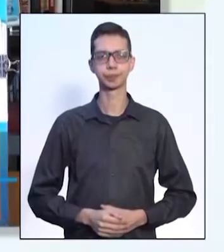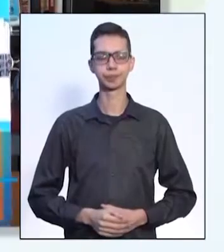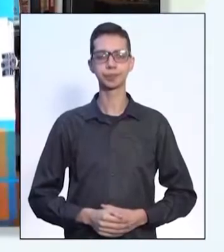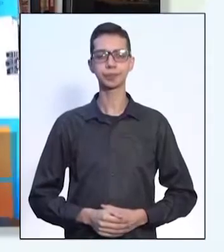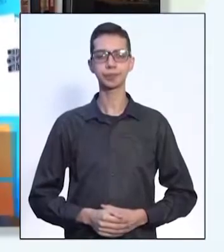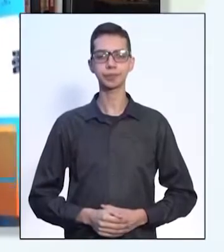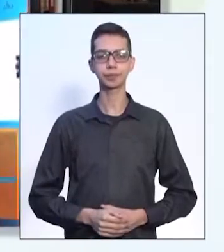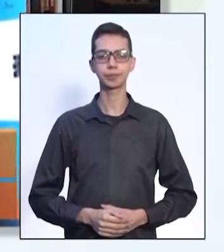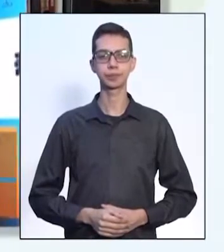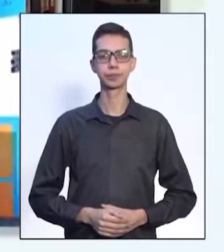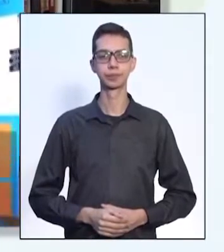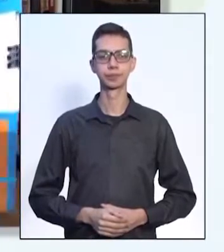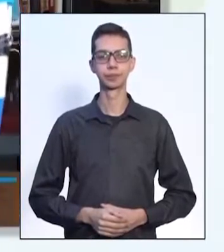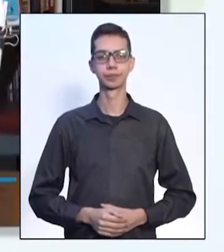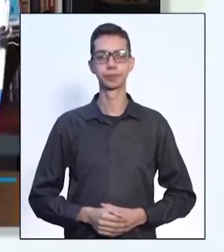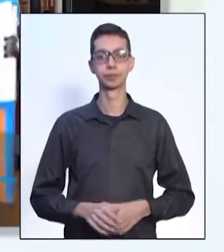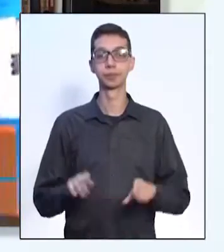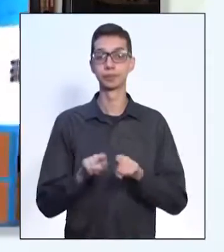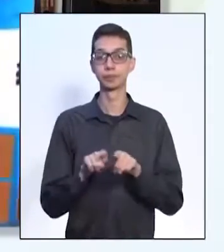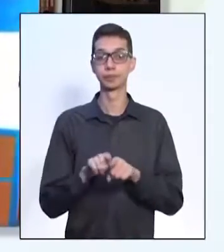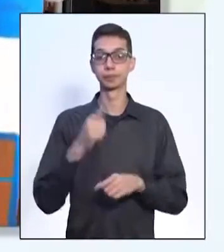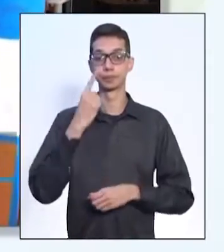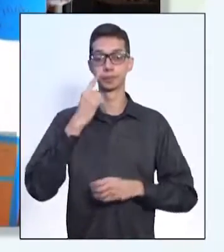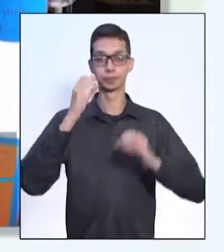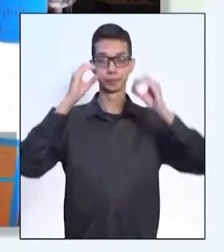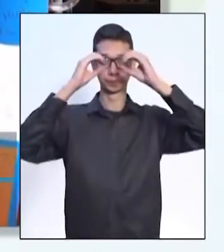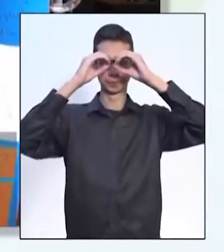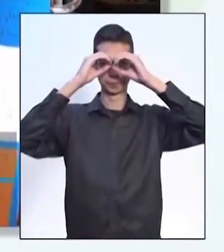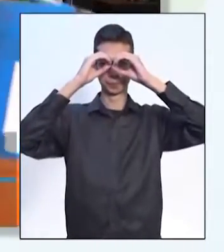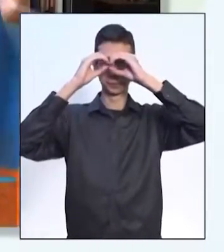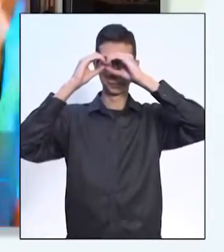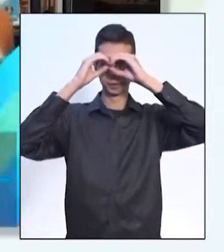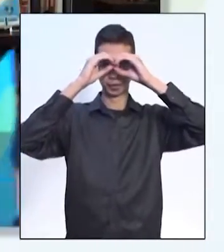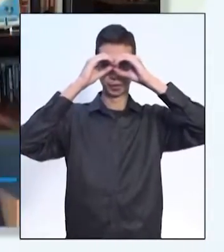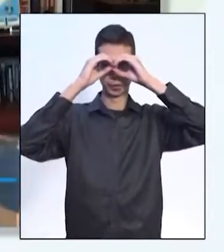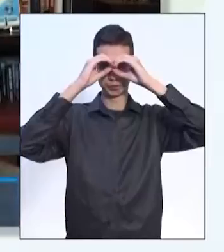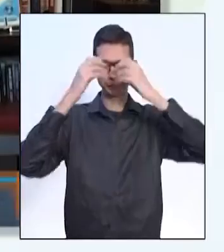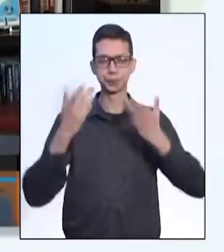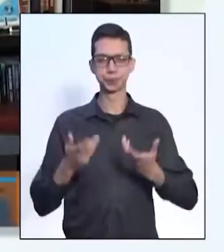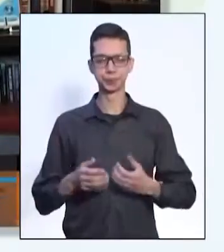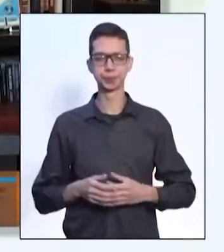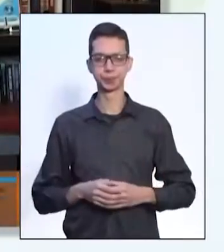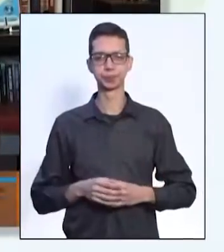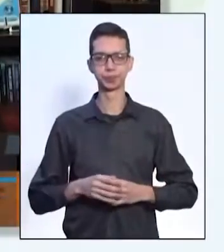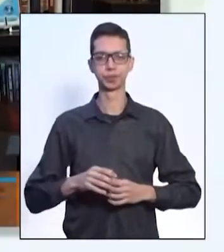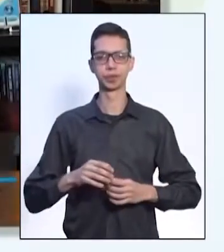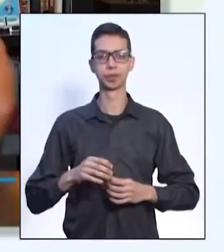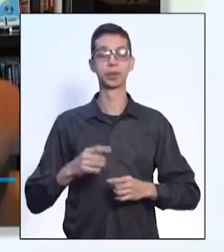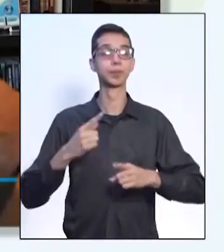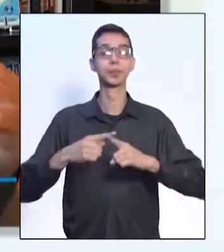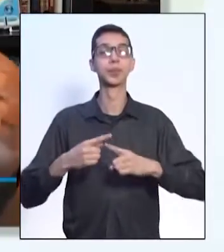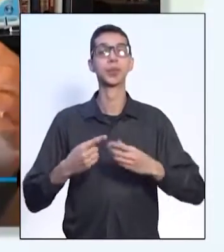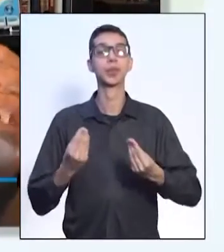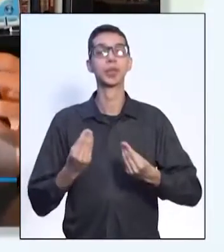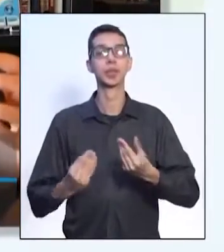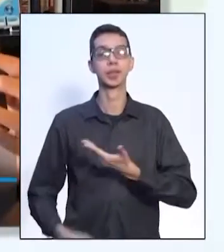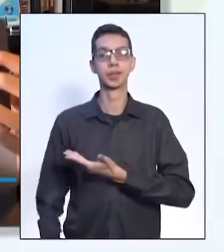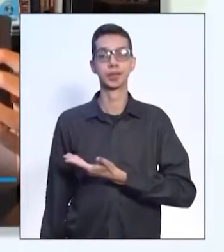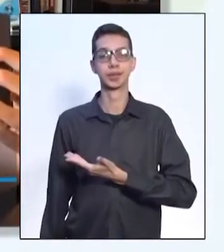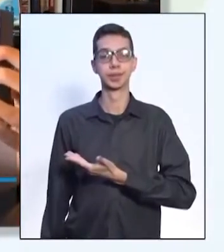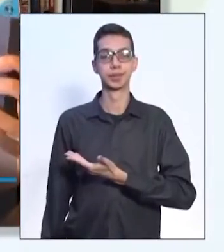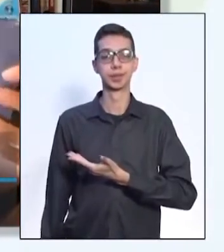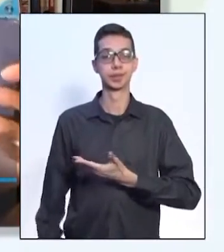também arrumei esse binóculo que o binóculo para representar, que o binóculo a gente quer